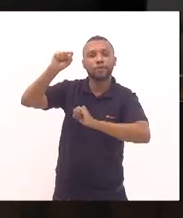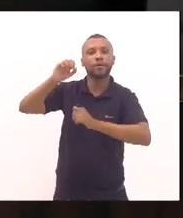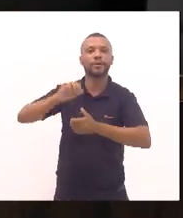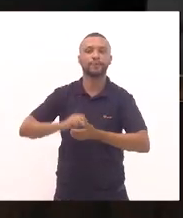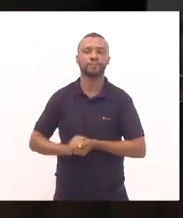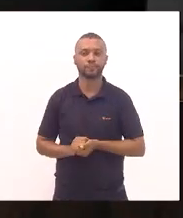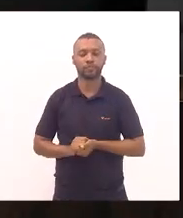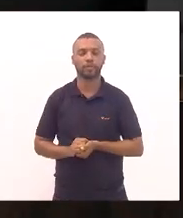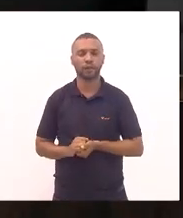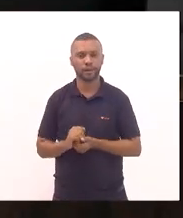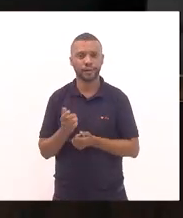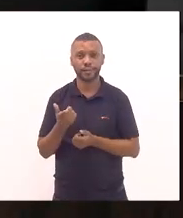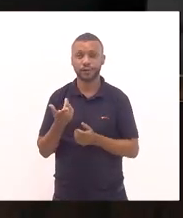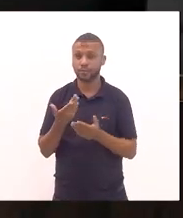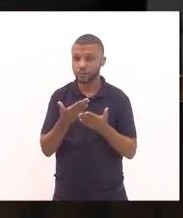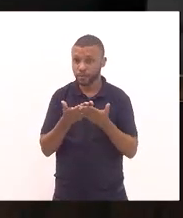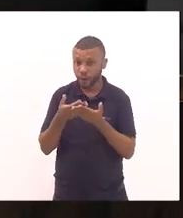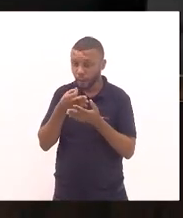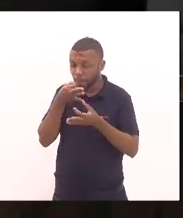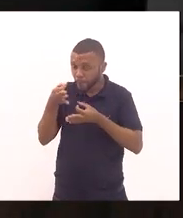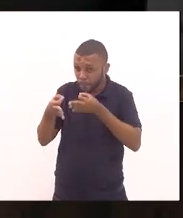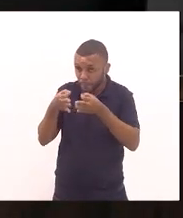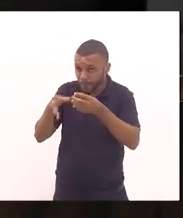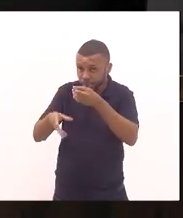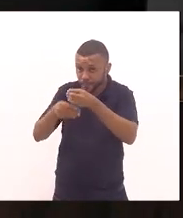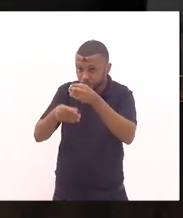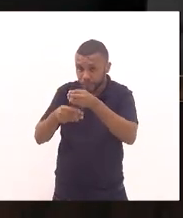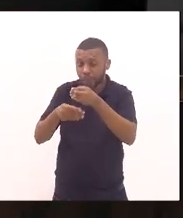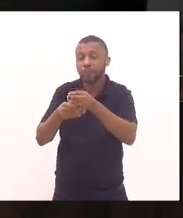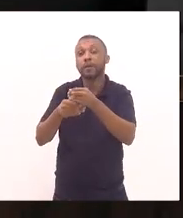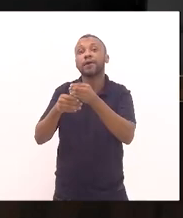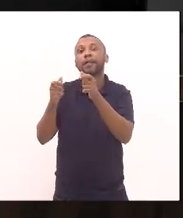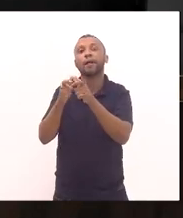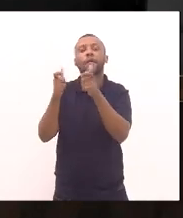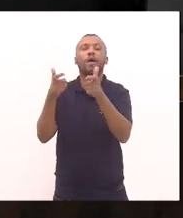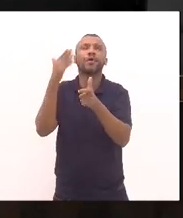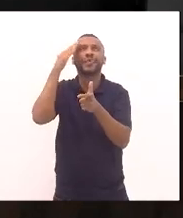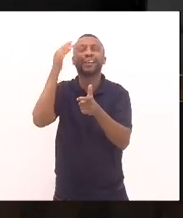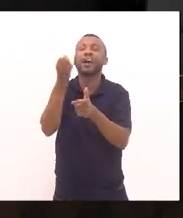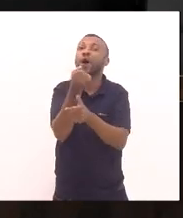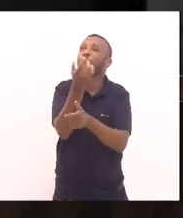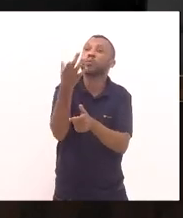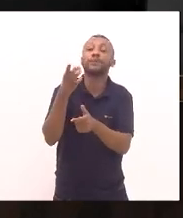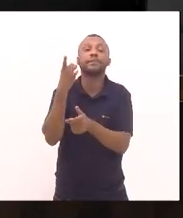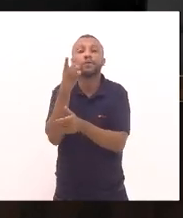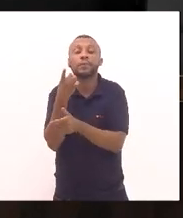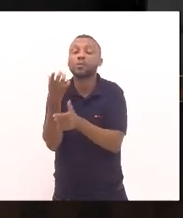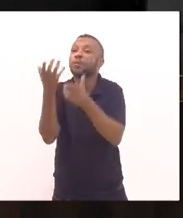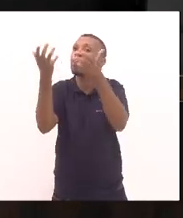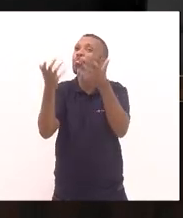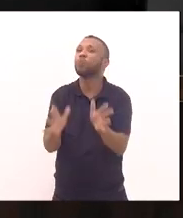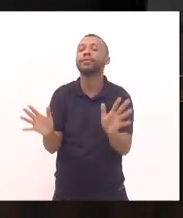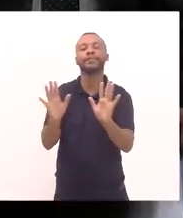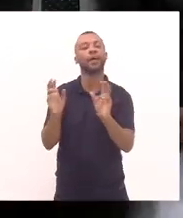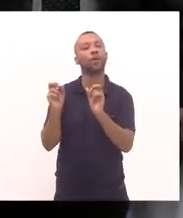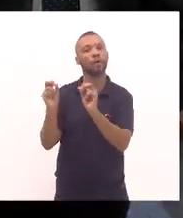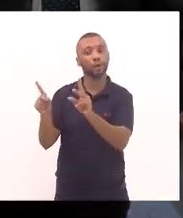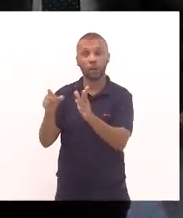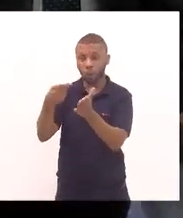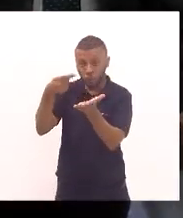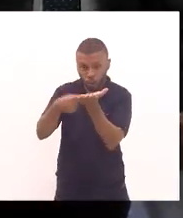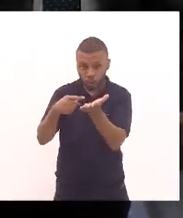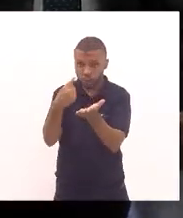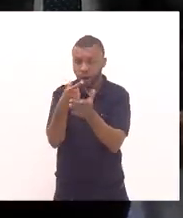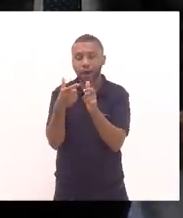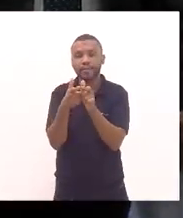que eu encaminhei aqui atrás, ela ia ampliar. Eu sei que alguns outros parlamentares não quiseram. Presidente, mas é do jogo. O acordo é, a gente